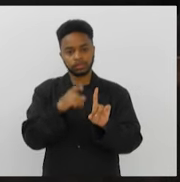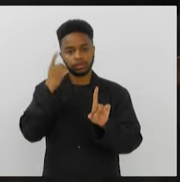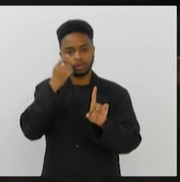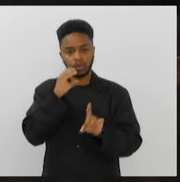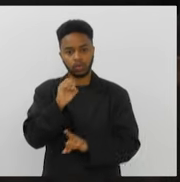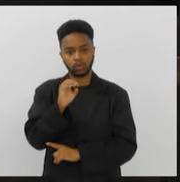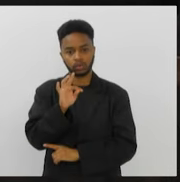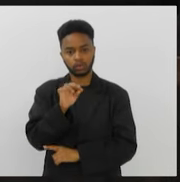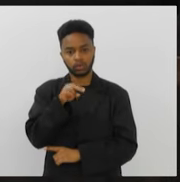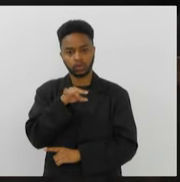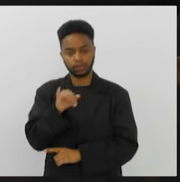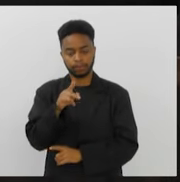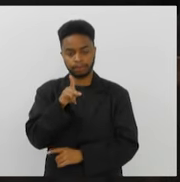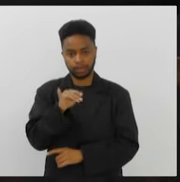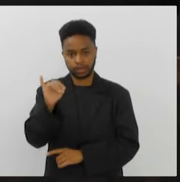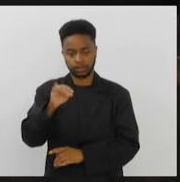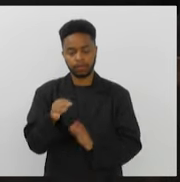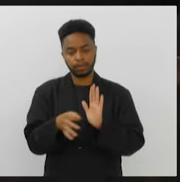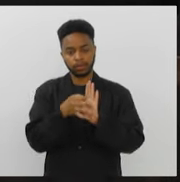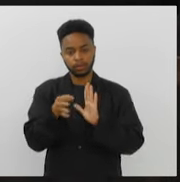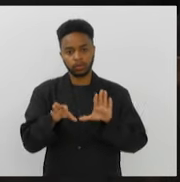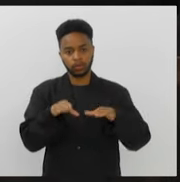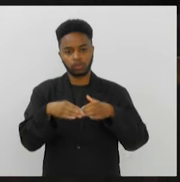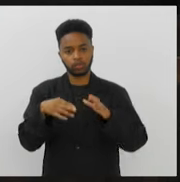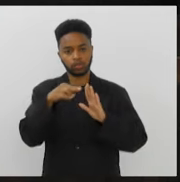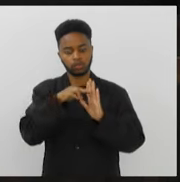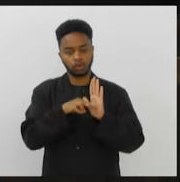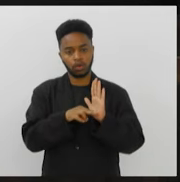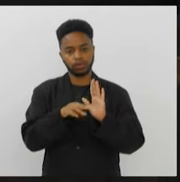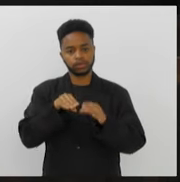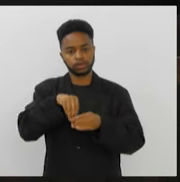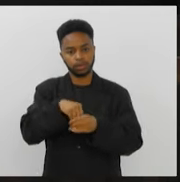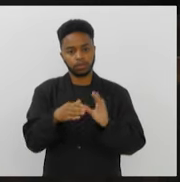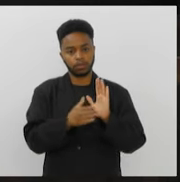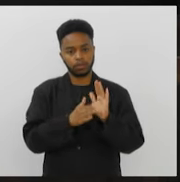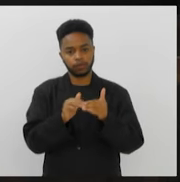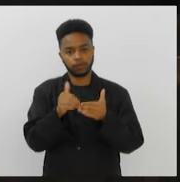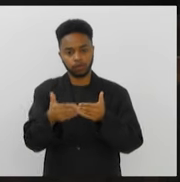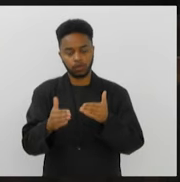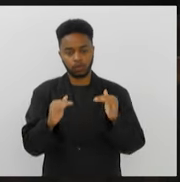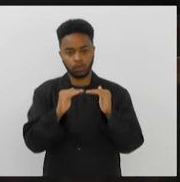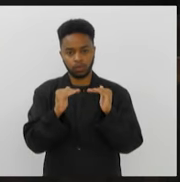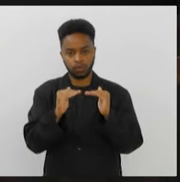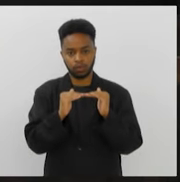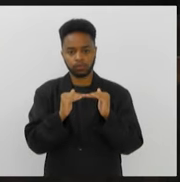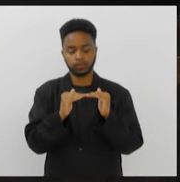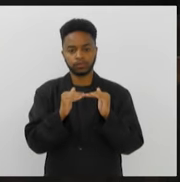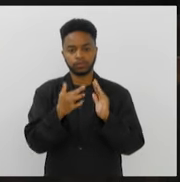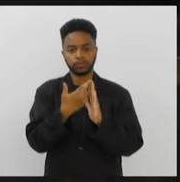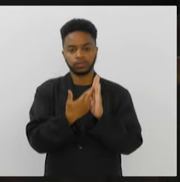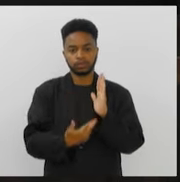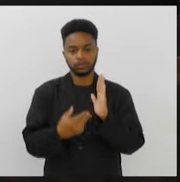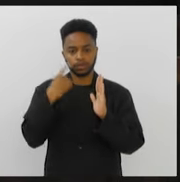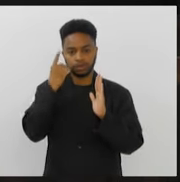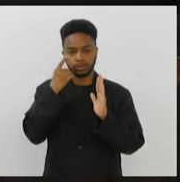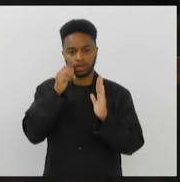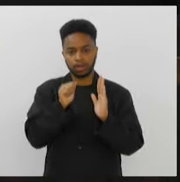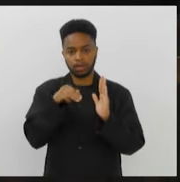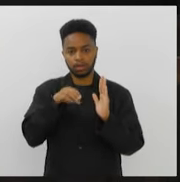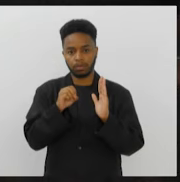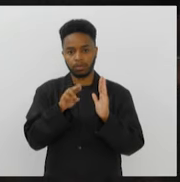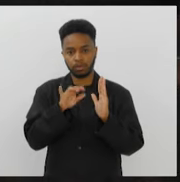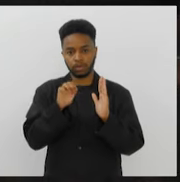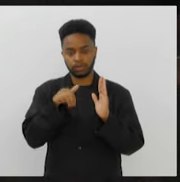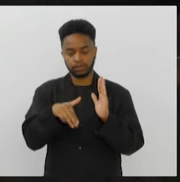Pai. Parecer da Comissão de Normas Internas e Proposições Externas, favorável. O relator, deputado